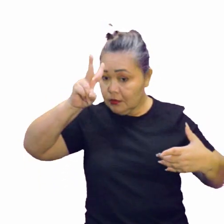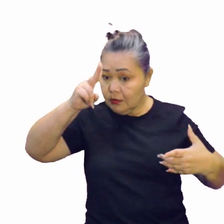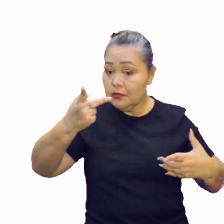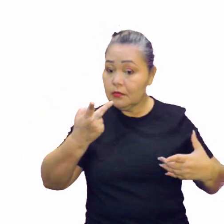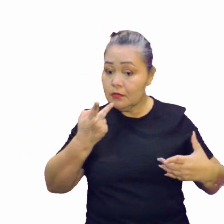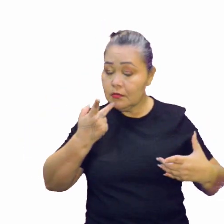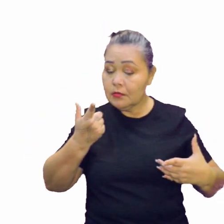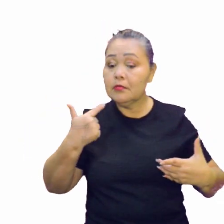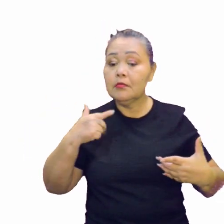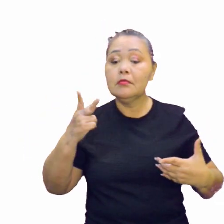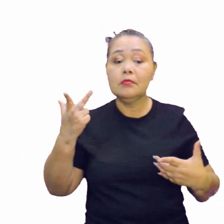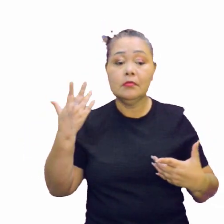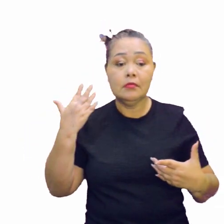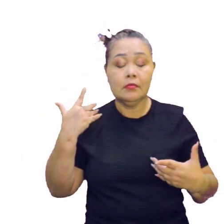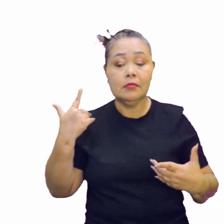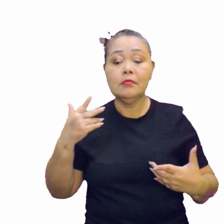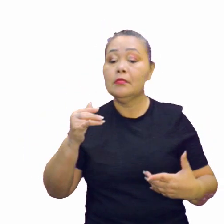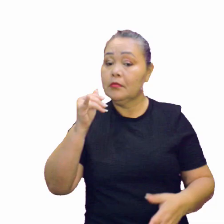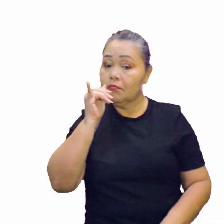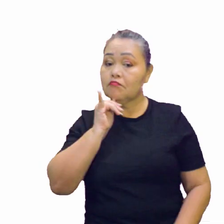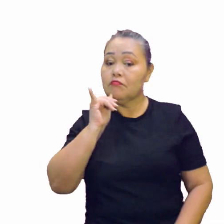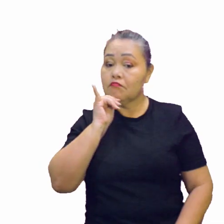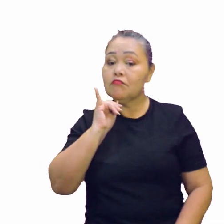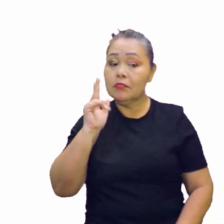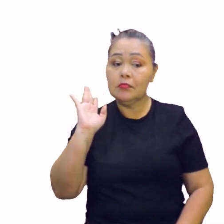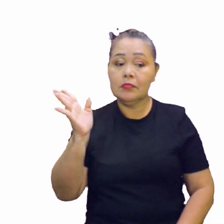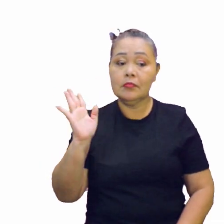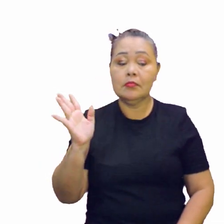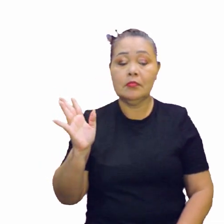fazer, exemplo, eucalipto.